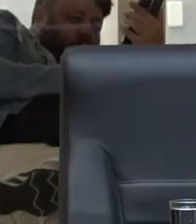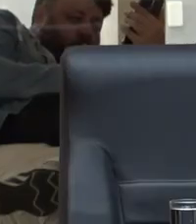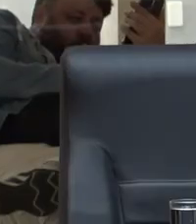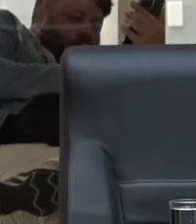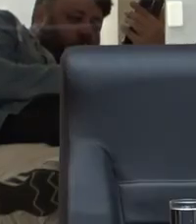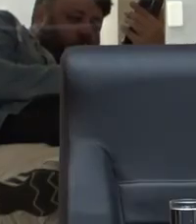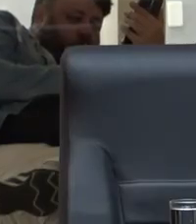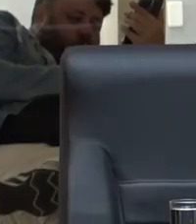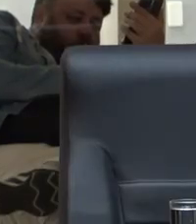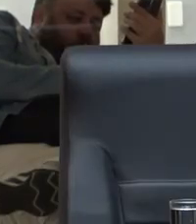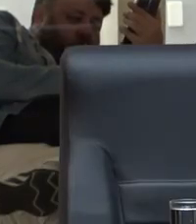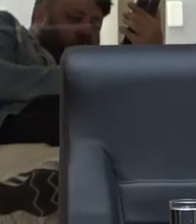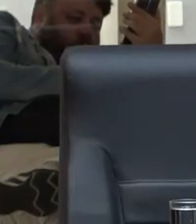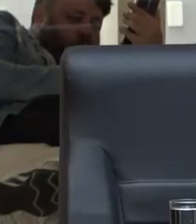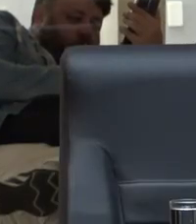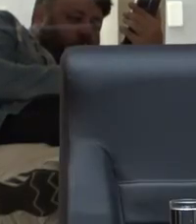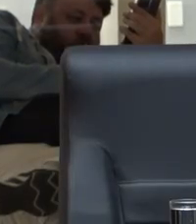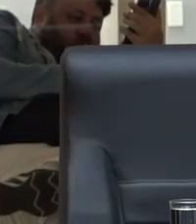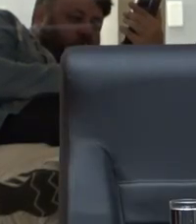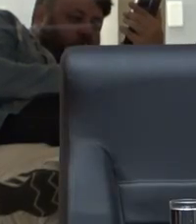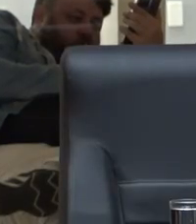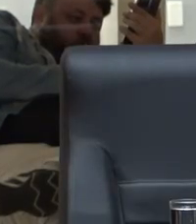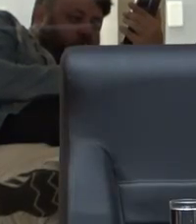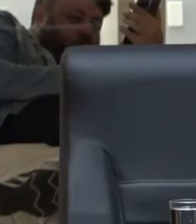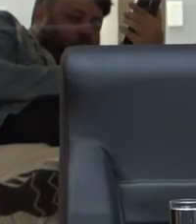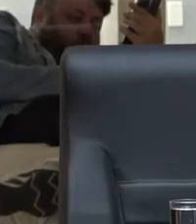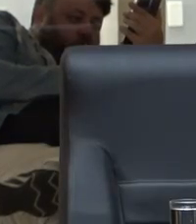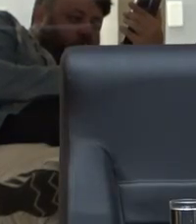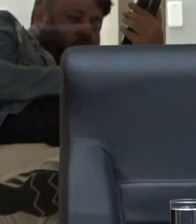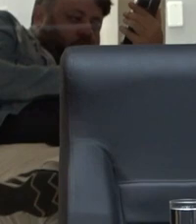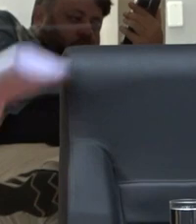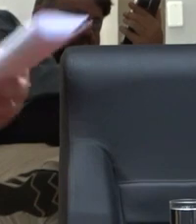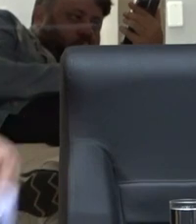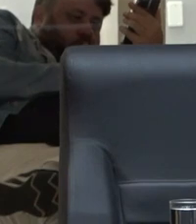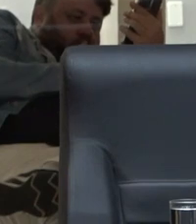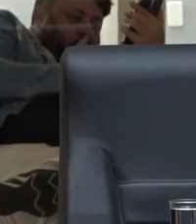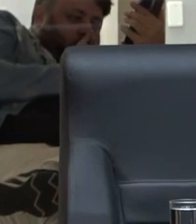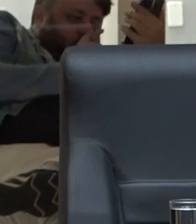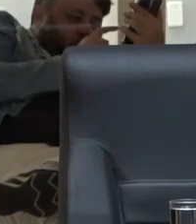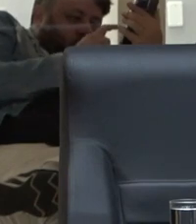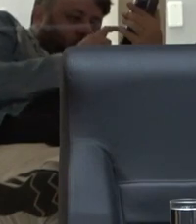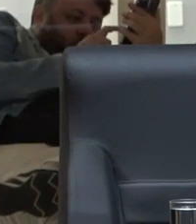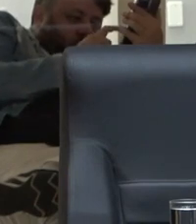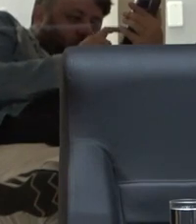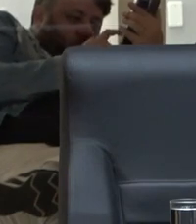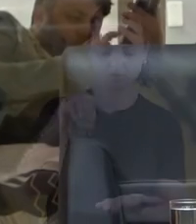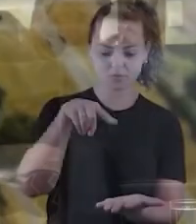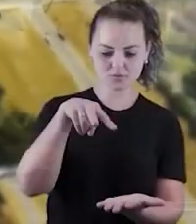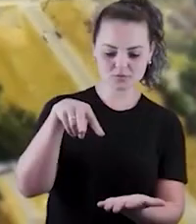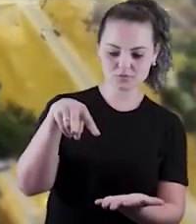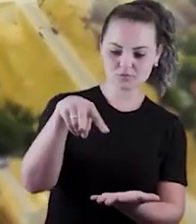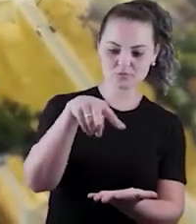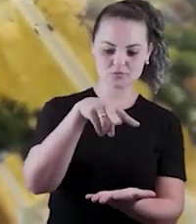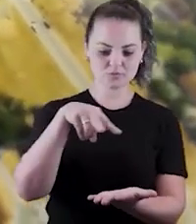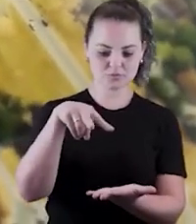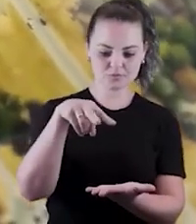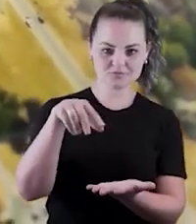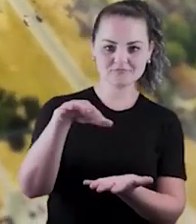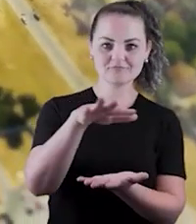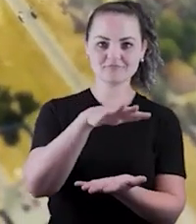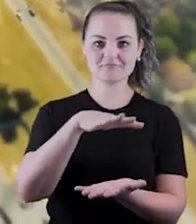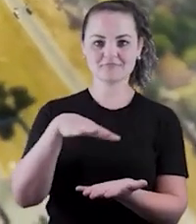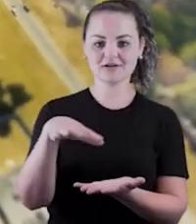o deputado Jaraguá do Sul no Parlamento ocupou o microfone de a parte para